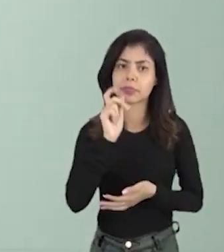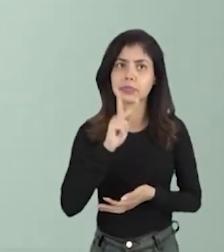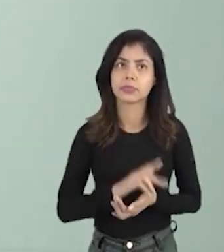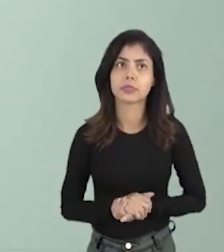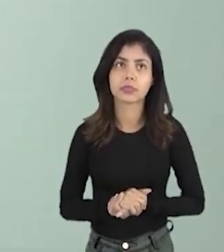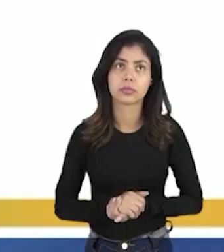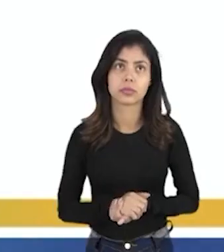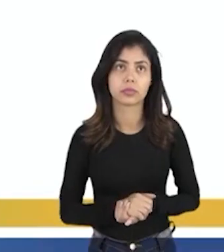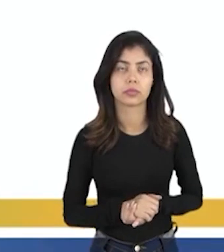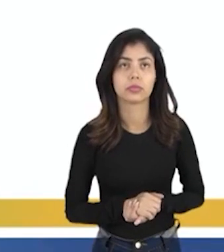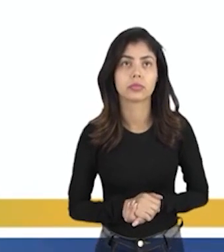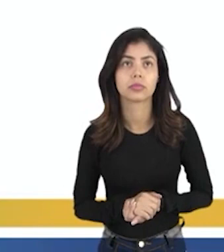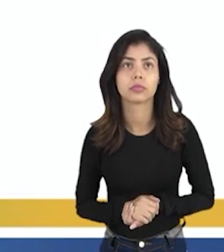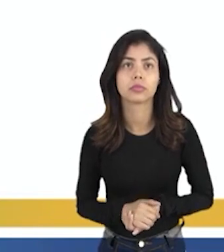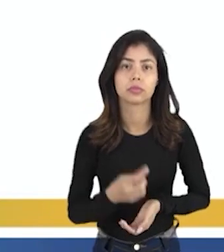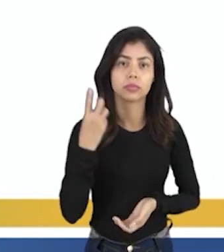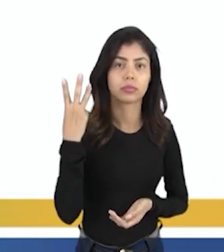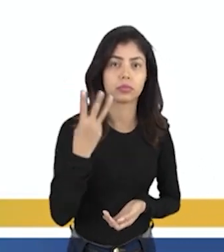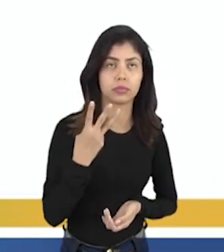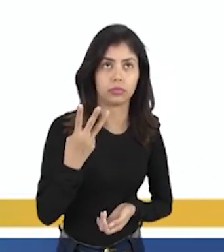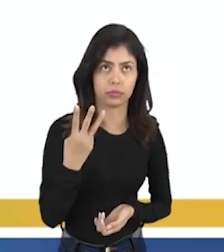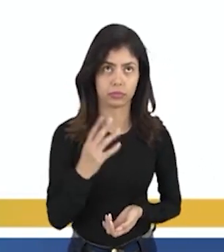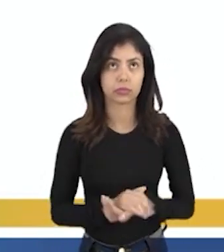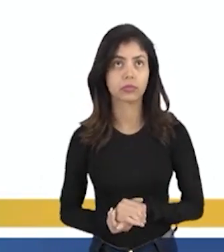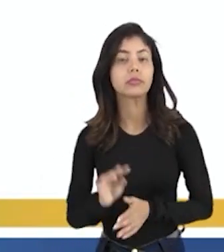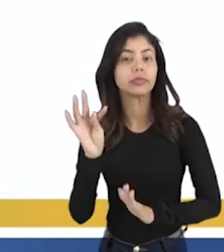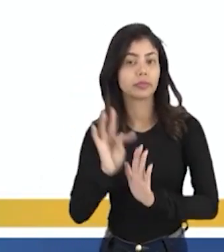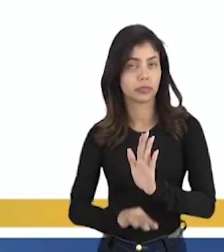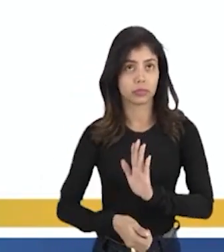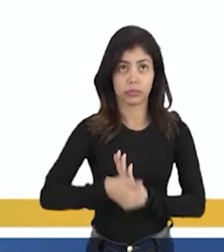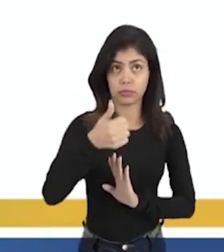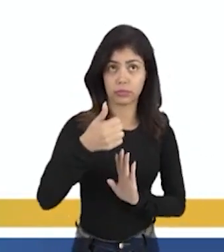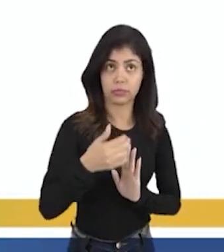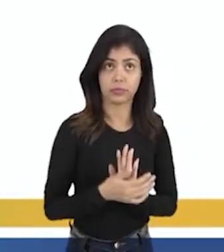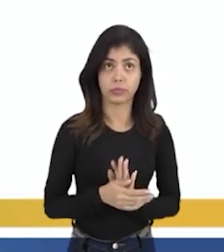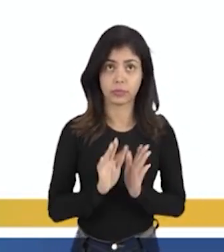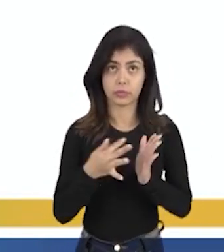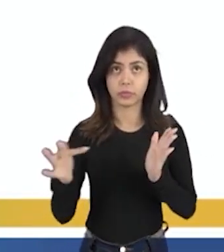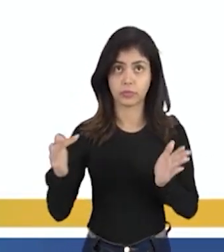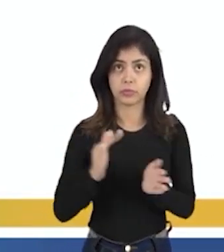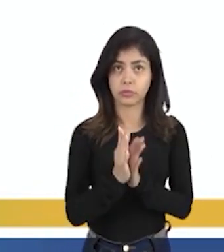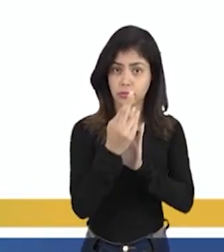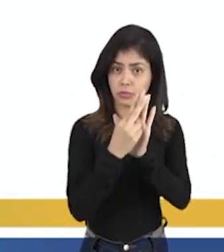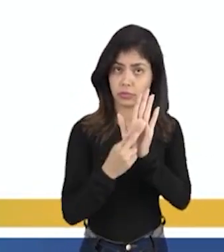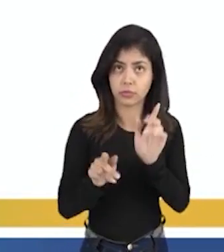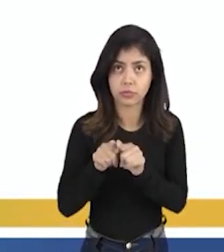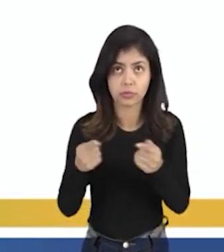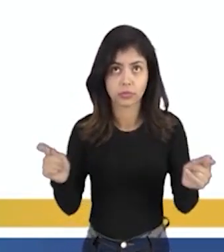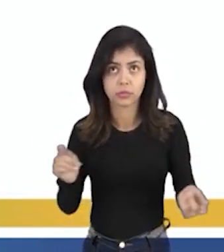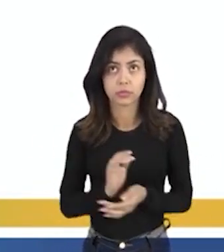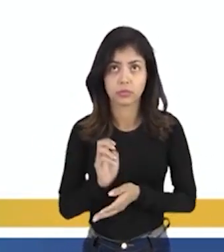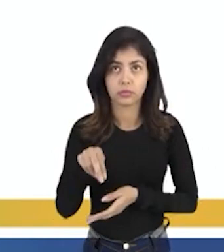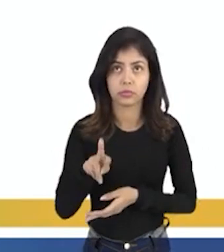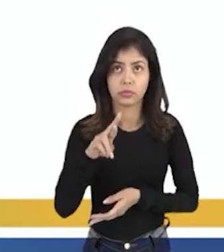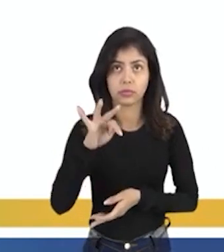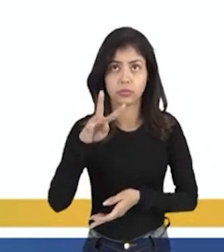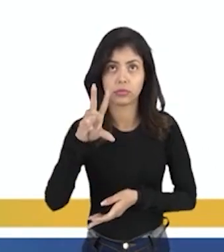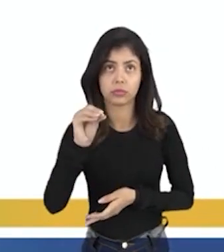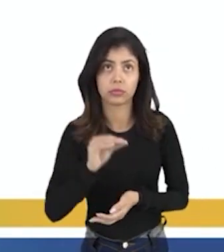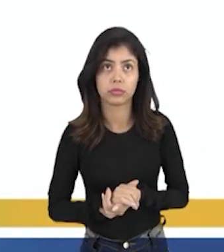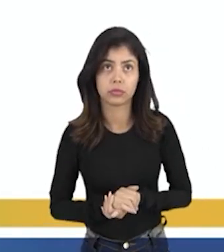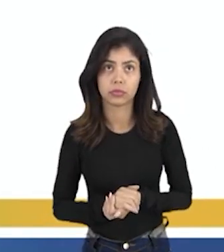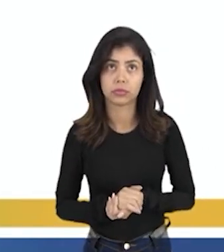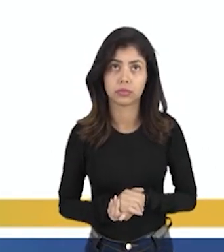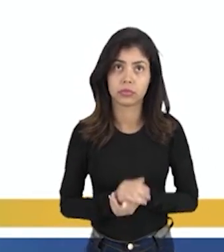ok? Questão 3. Texto 1. Fundamentam-se as regras da gramática